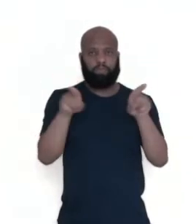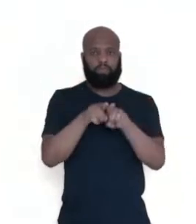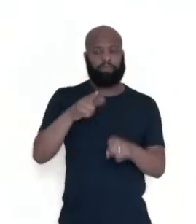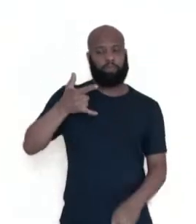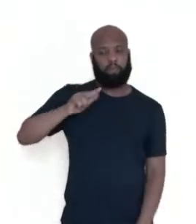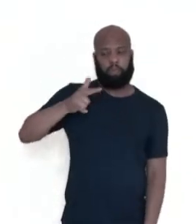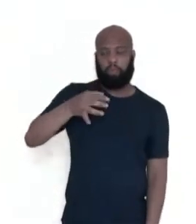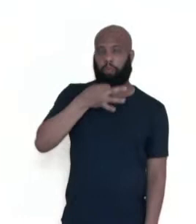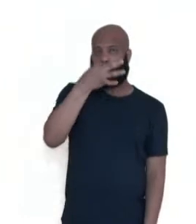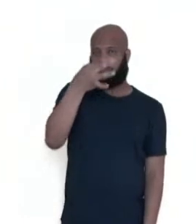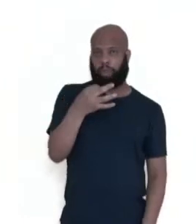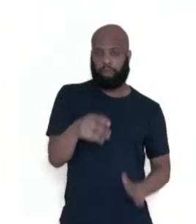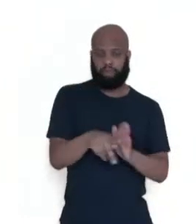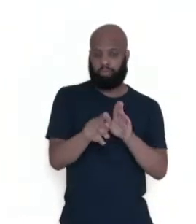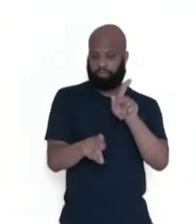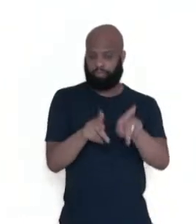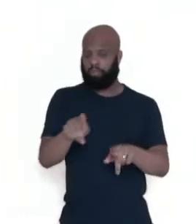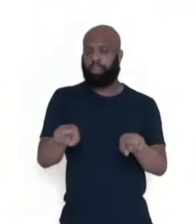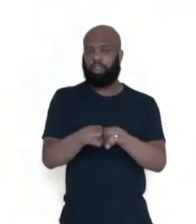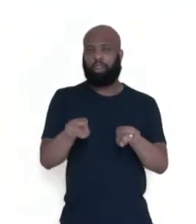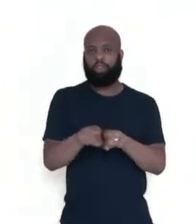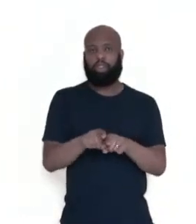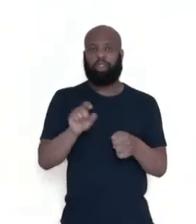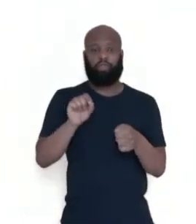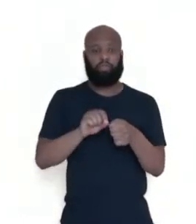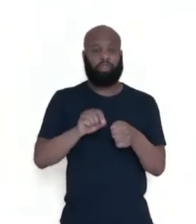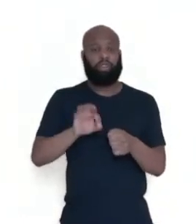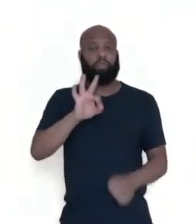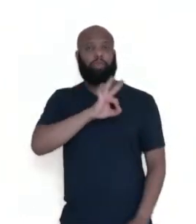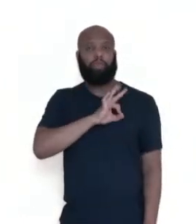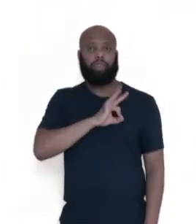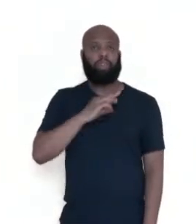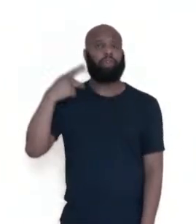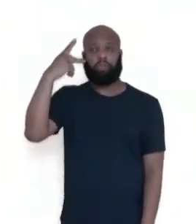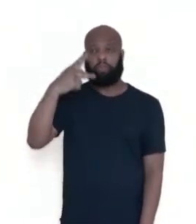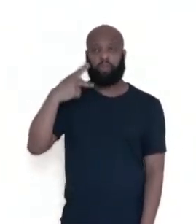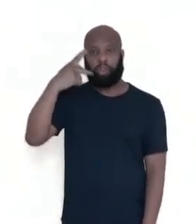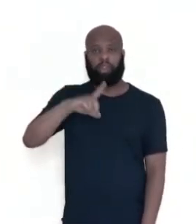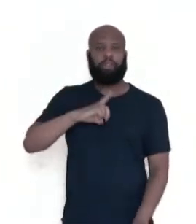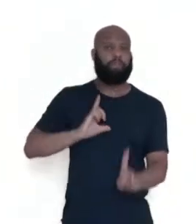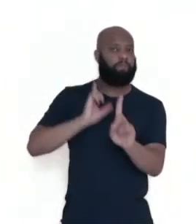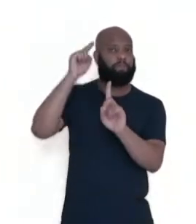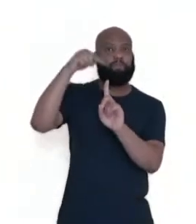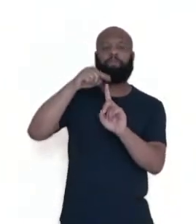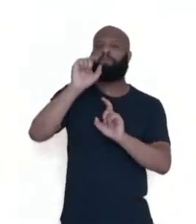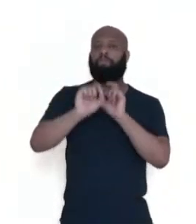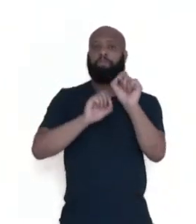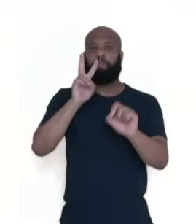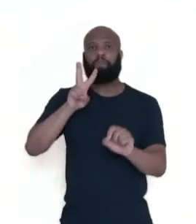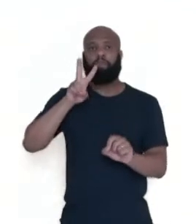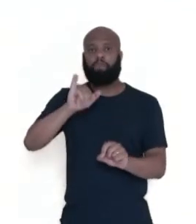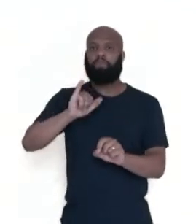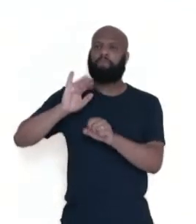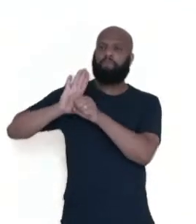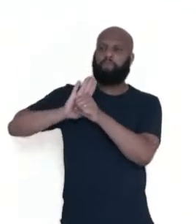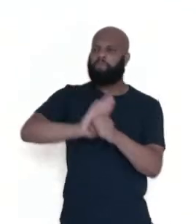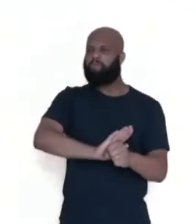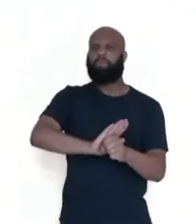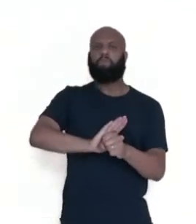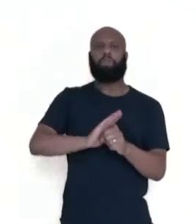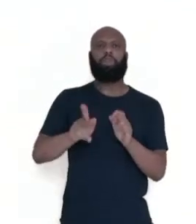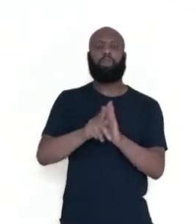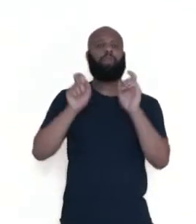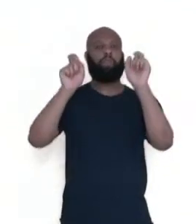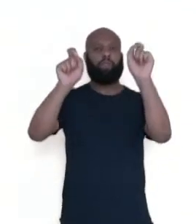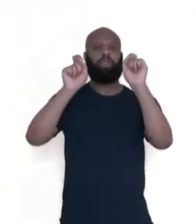opinião pública, a criação de polícias políticas com o objetivo justamente de reprimir